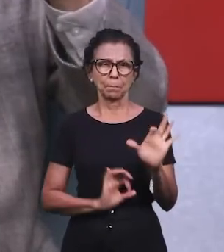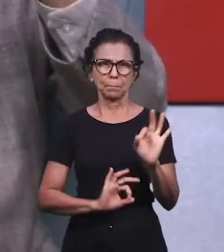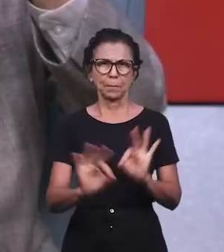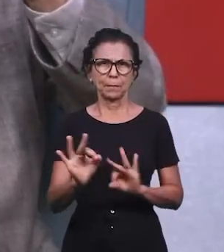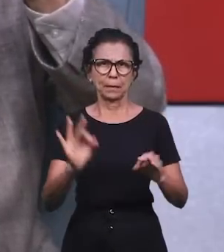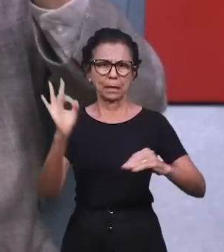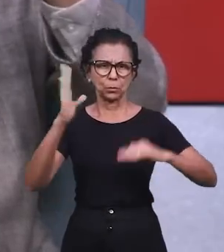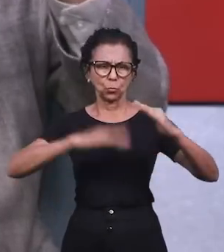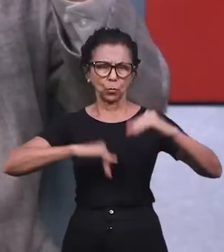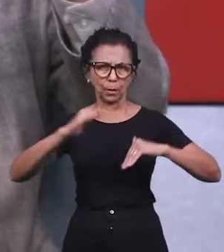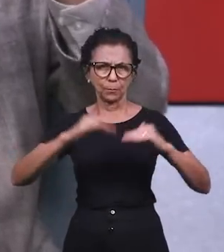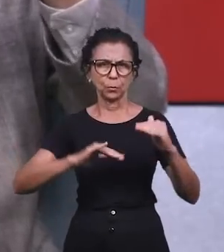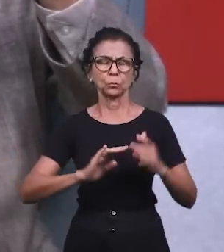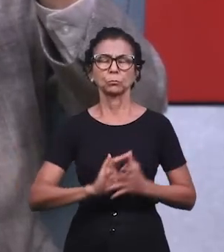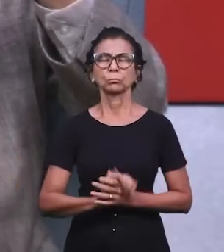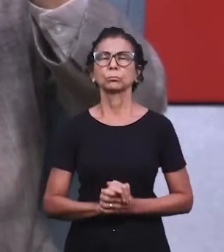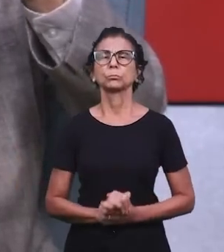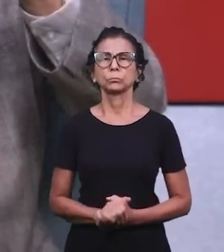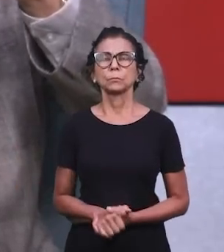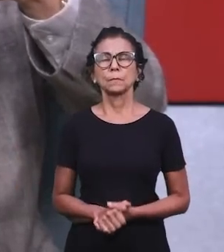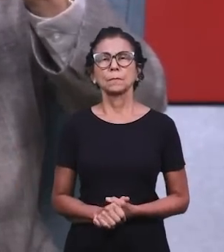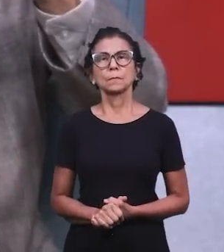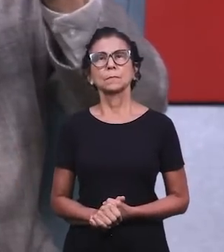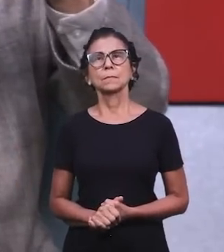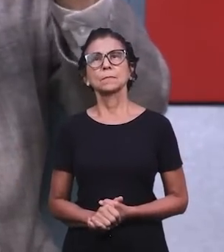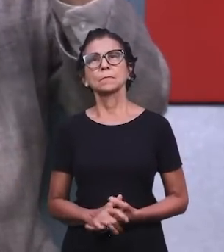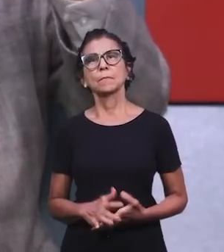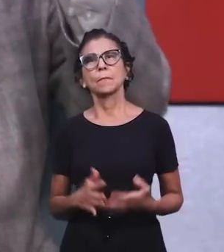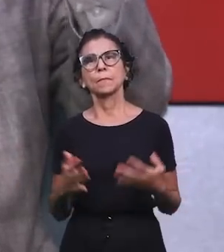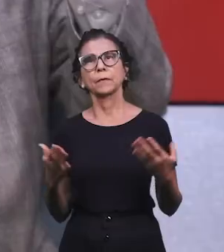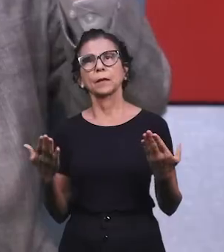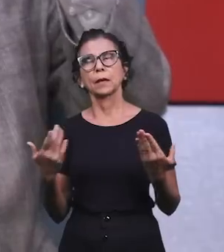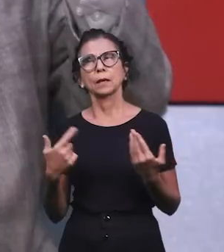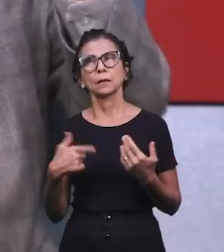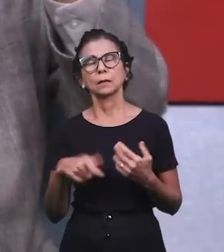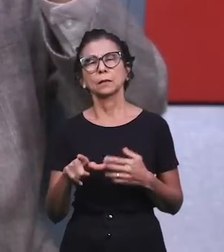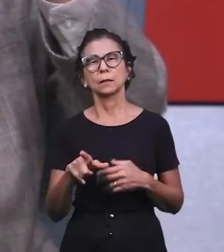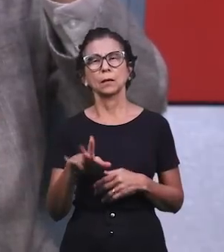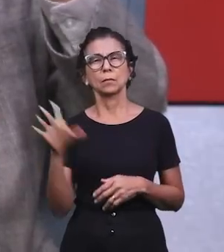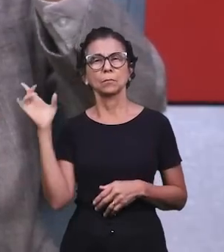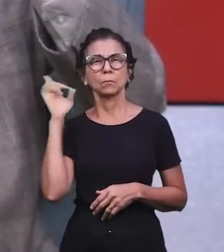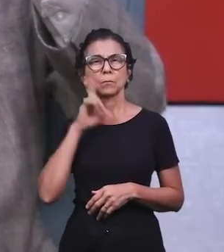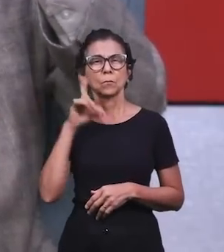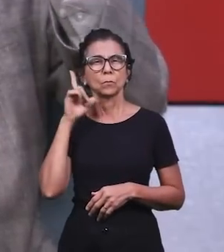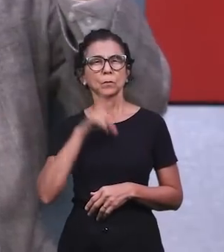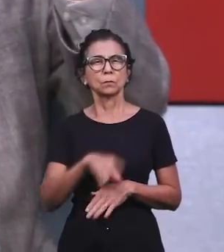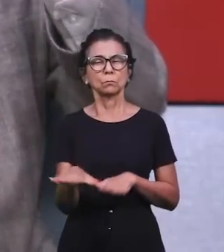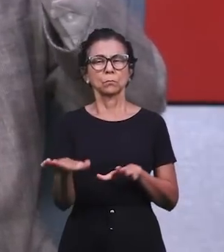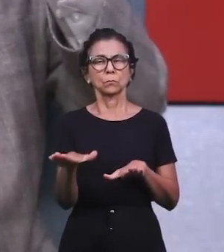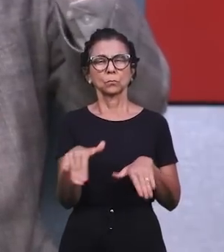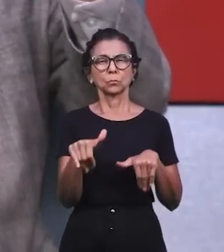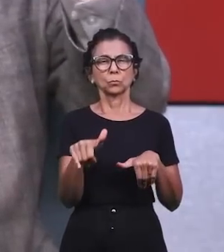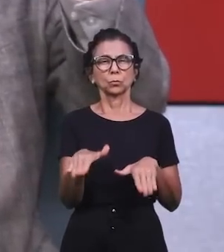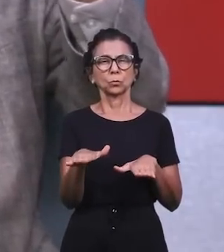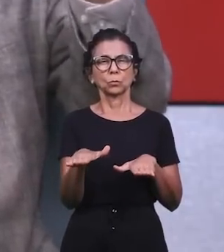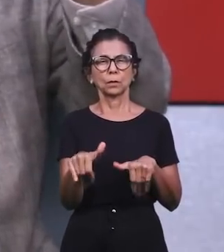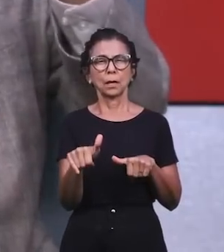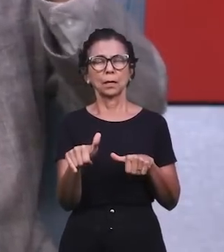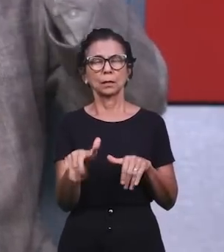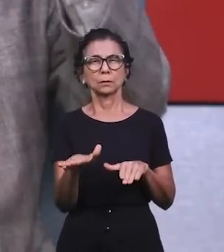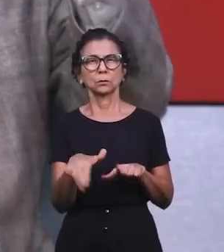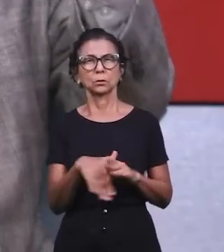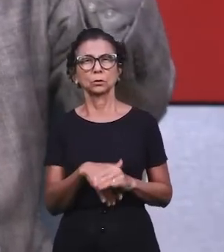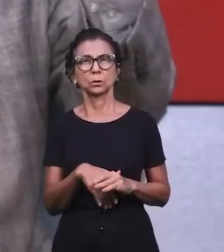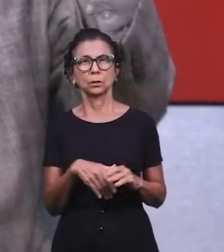preparados para isso. Hoje, quando se fala nas frotas americanas e tal, tem um pouco de parecido com